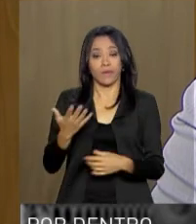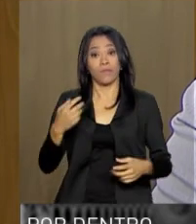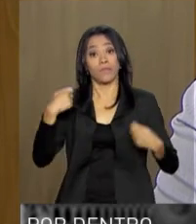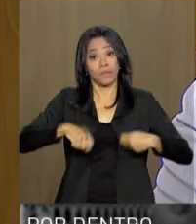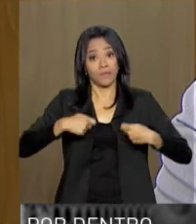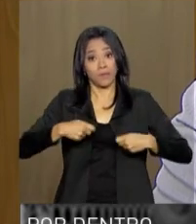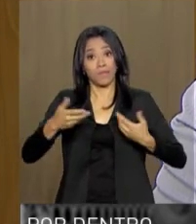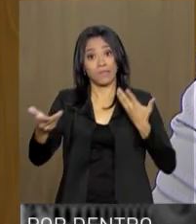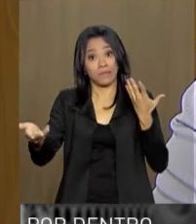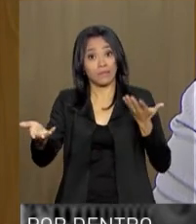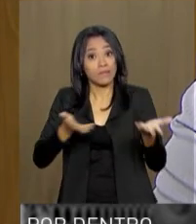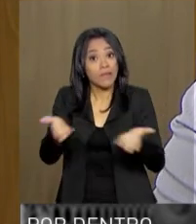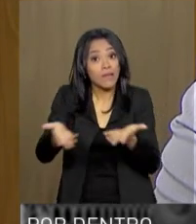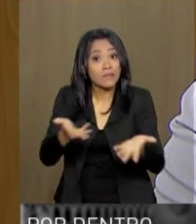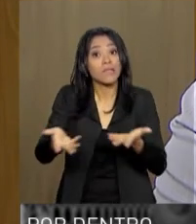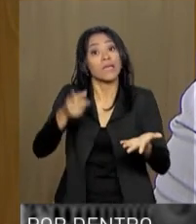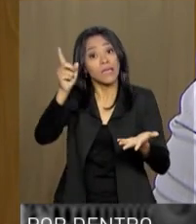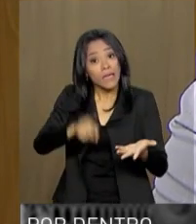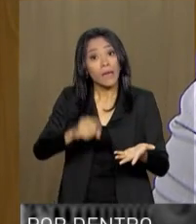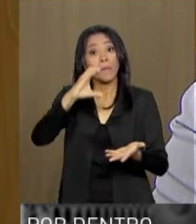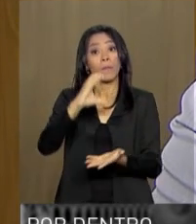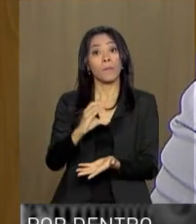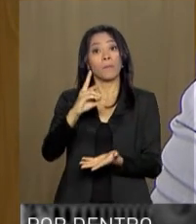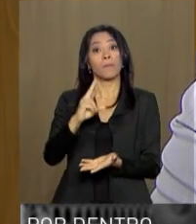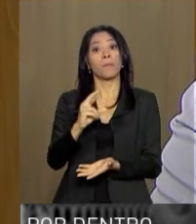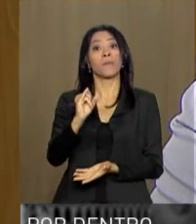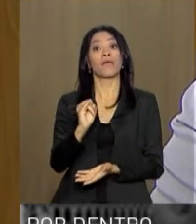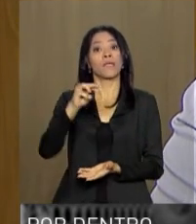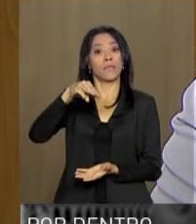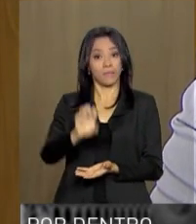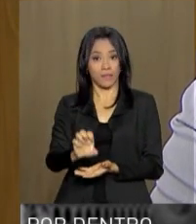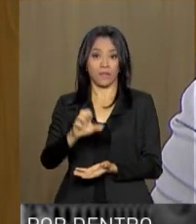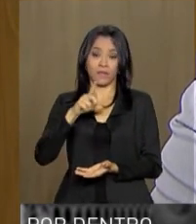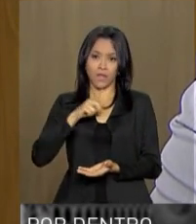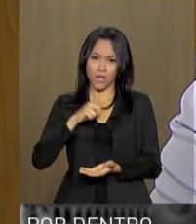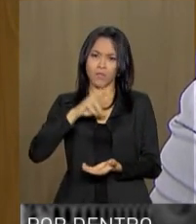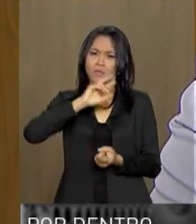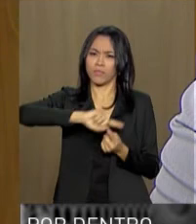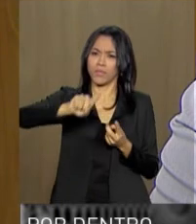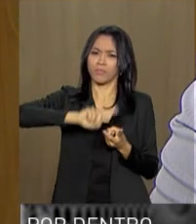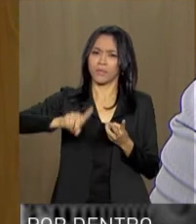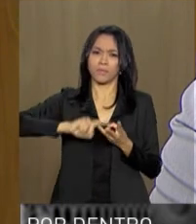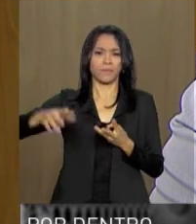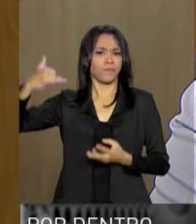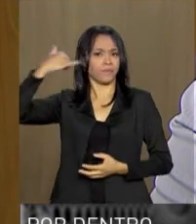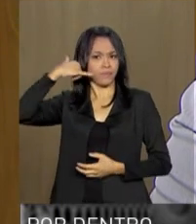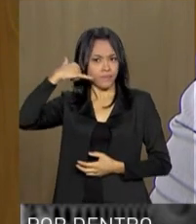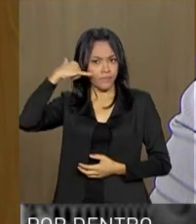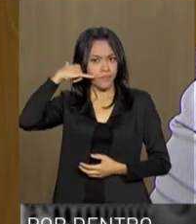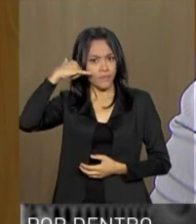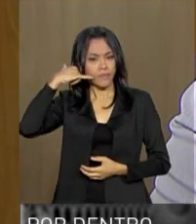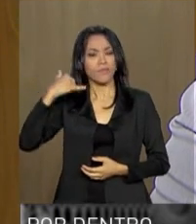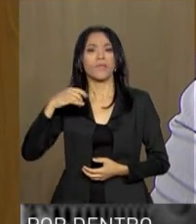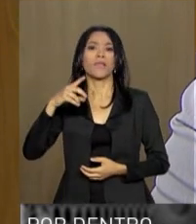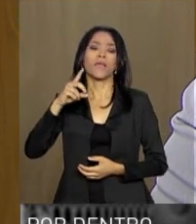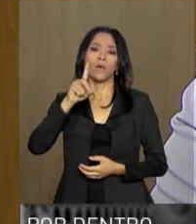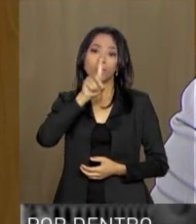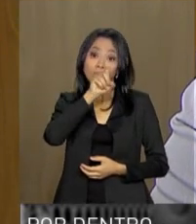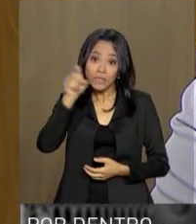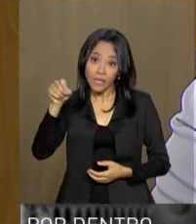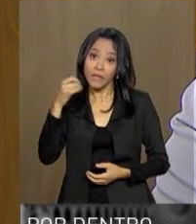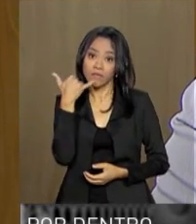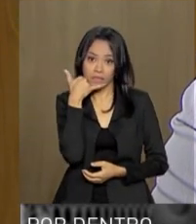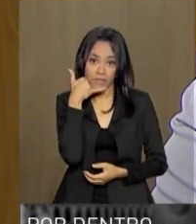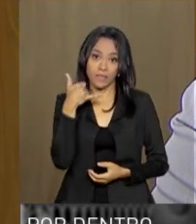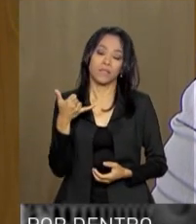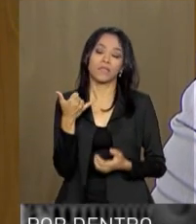de racismo como crime nós temos nossos canais de denúncia é que eu já citei aqui um deles é o disque 100 para